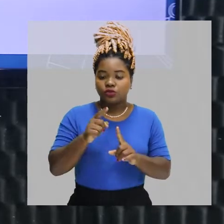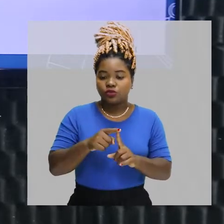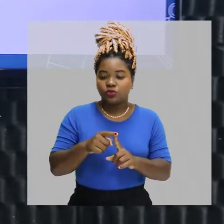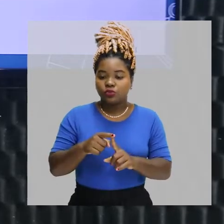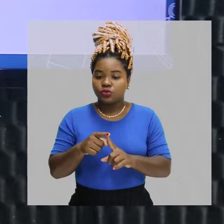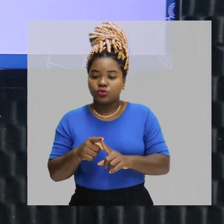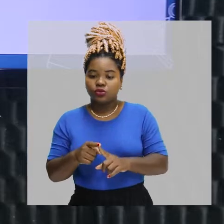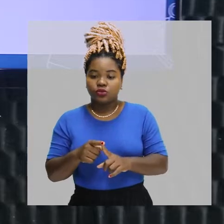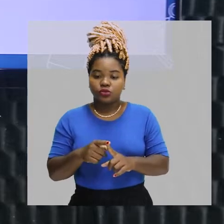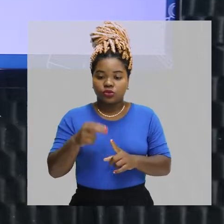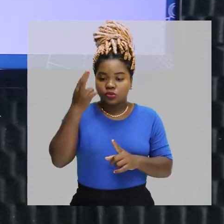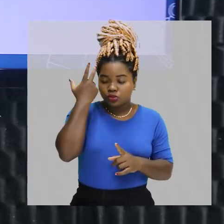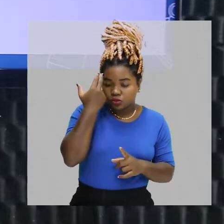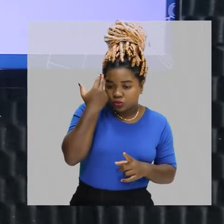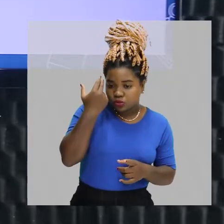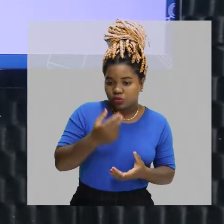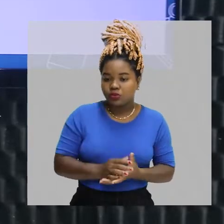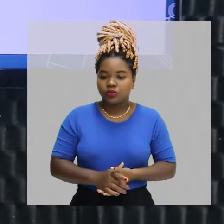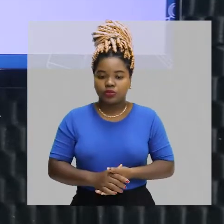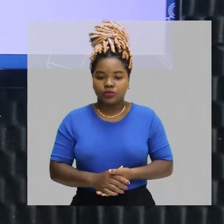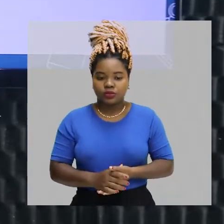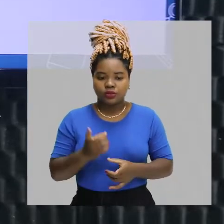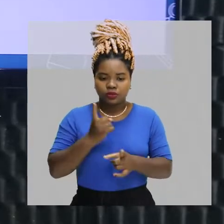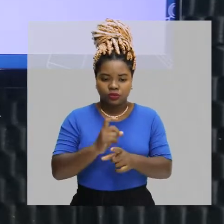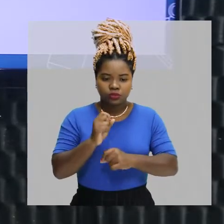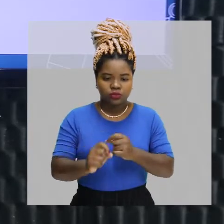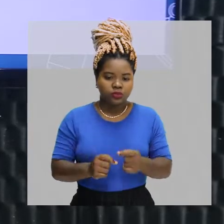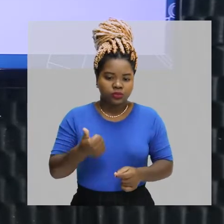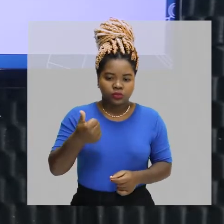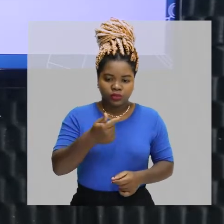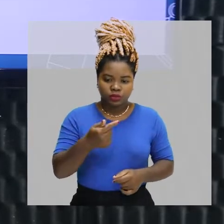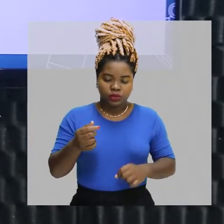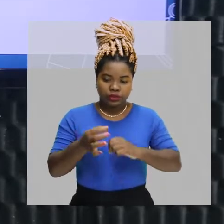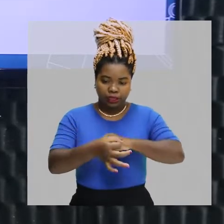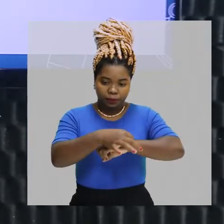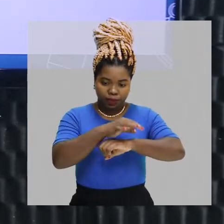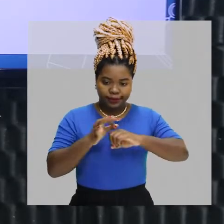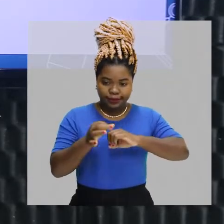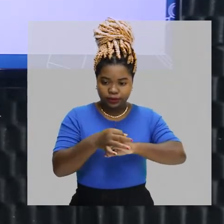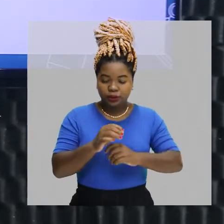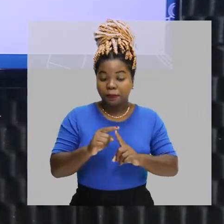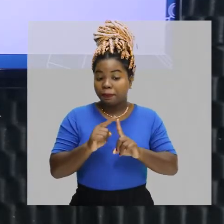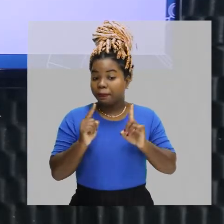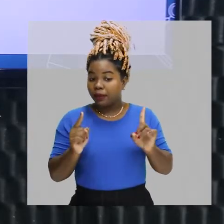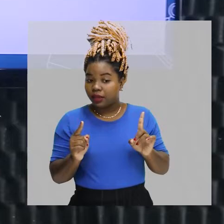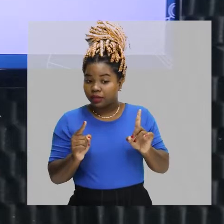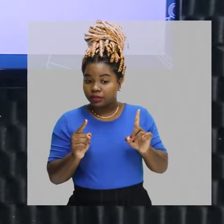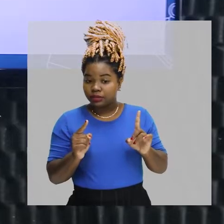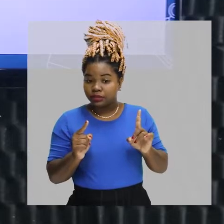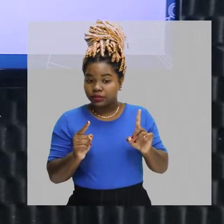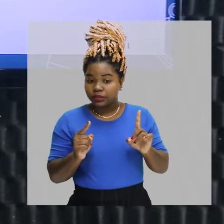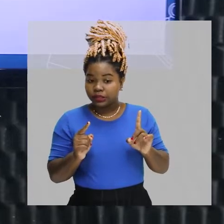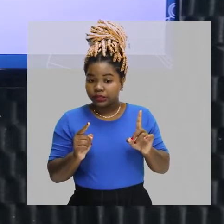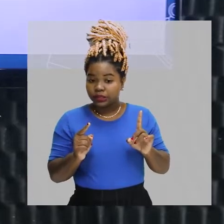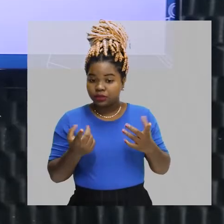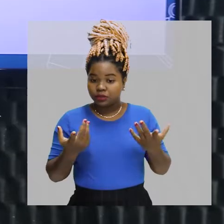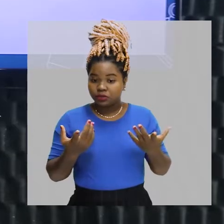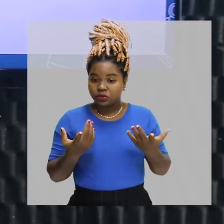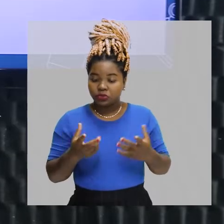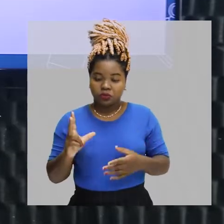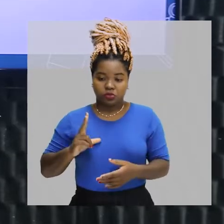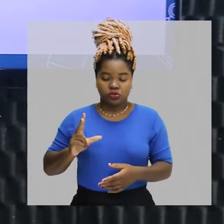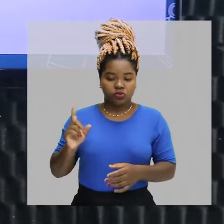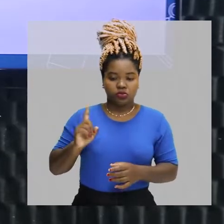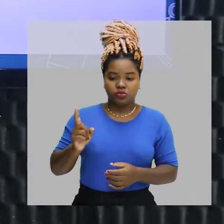certo? Então, no modelo atual, encontramos um total de 17 partículas, só que isso não é fechado, né? Assim